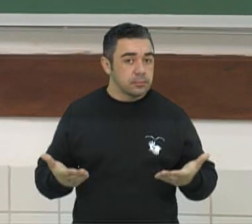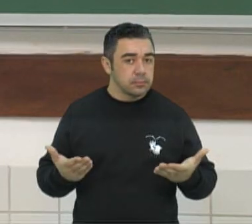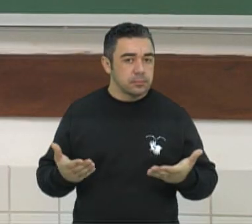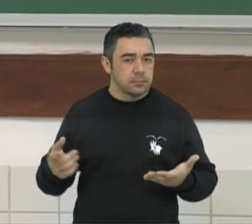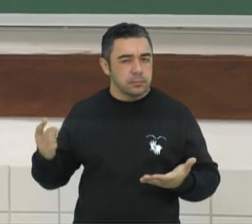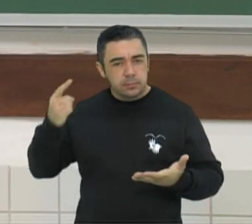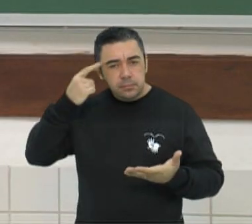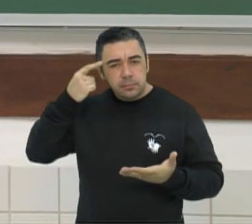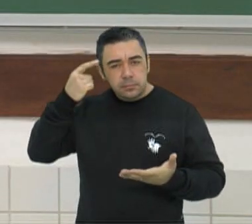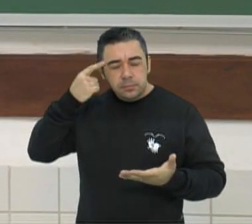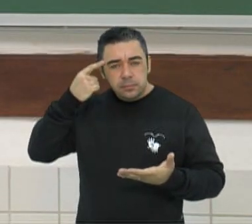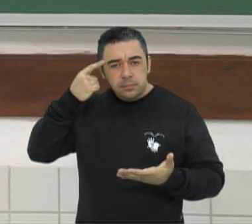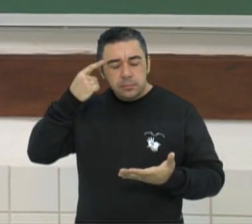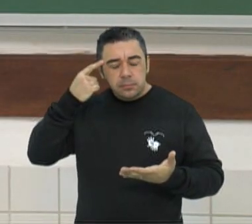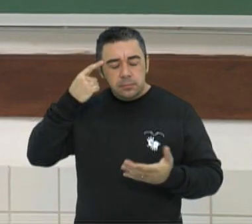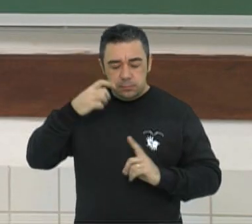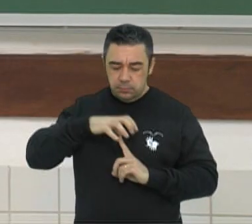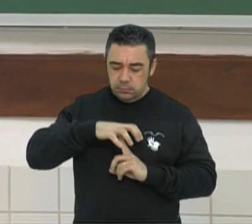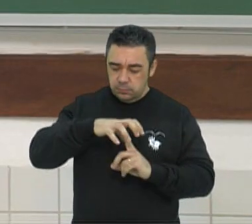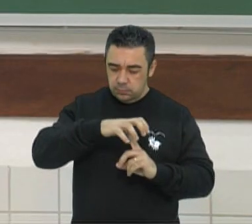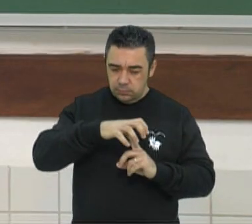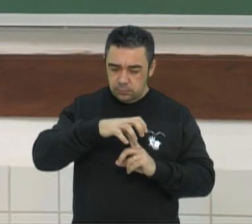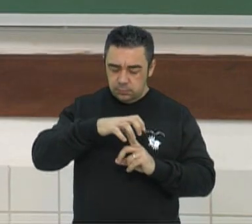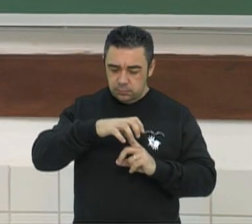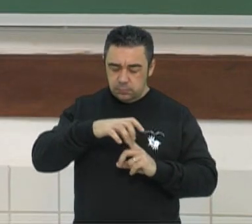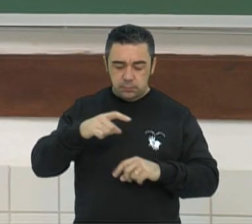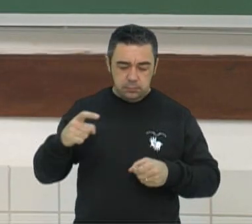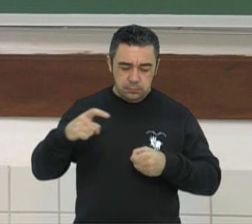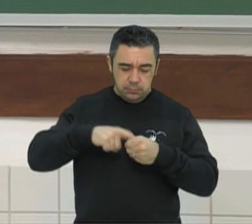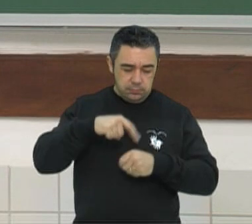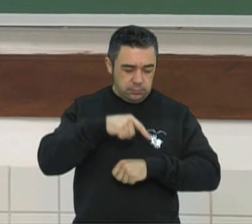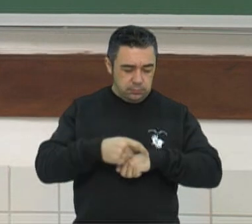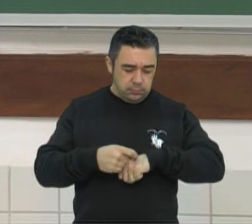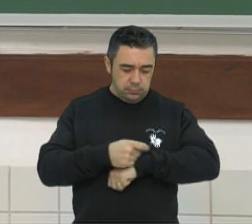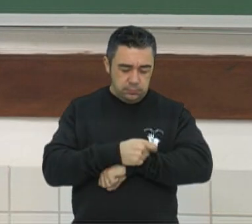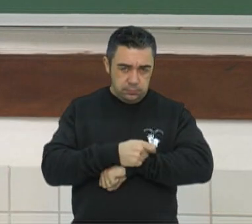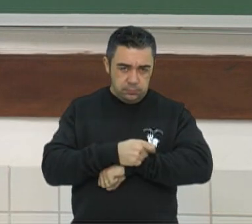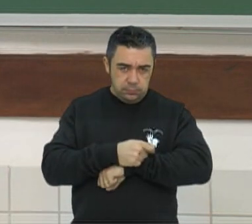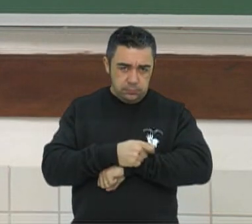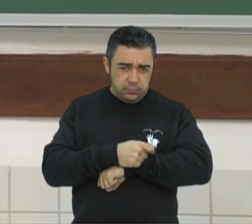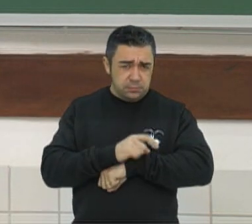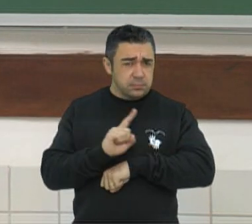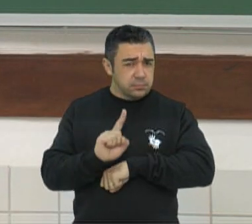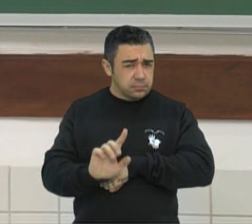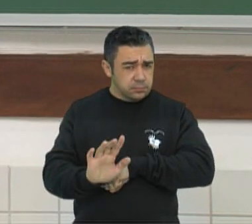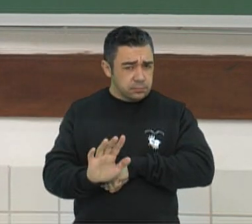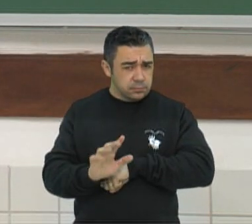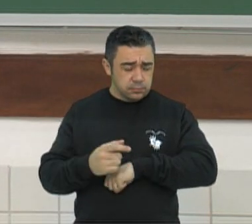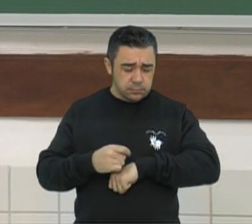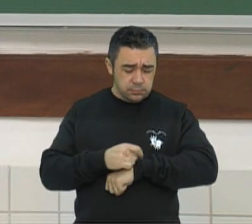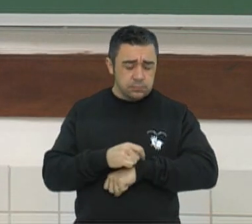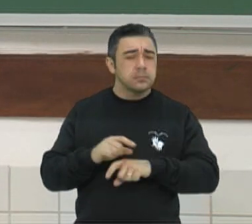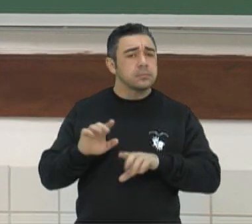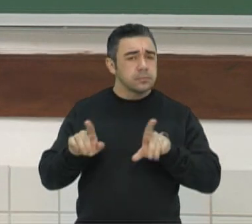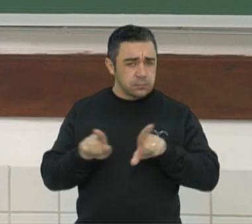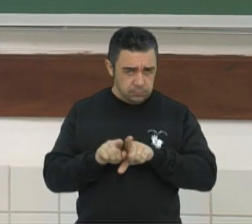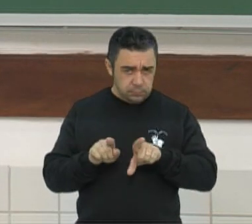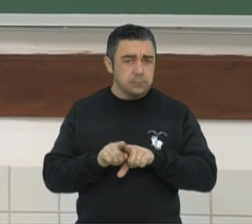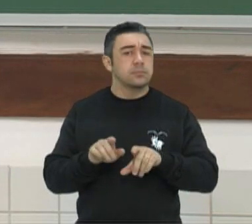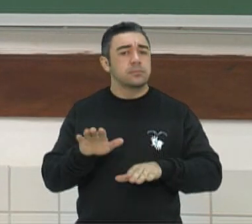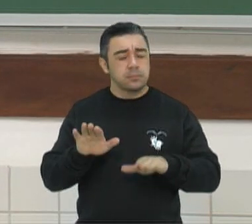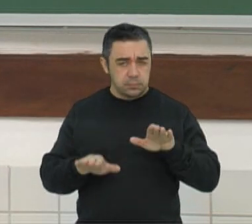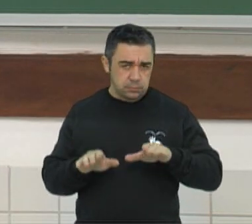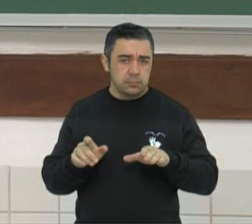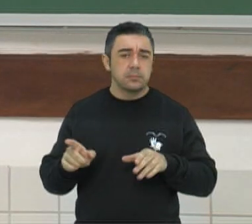aí, gente. Vamos pensar. Então, o fungo depende da formiga, porque a formiga é que traz o alimento para ele. Mas a formiga, ela também depende do fungo. Por quê? Porque ele serve